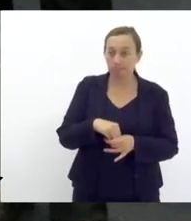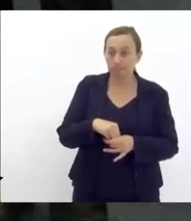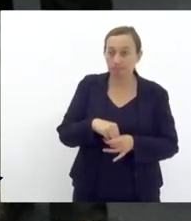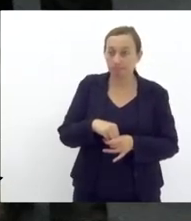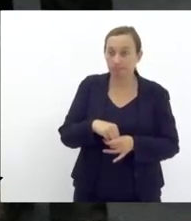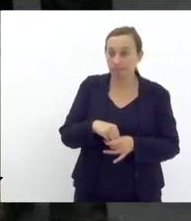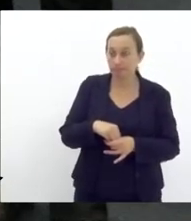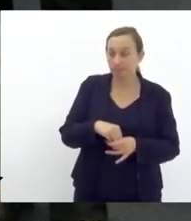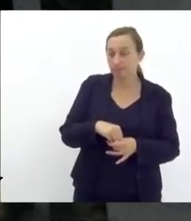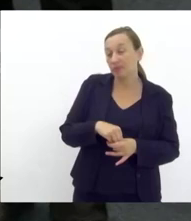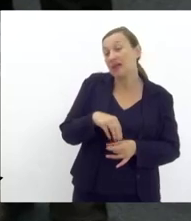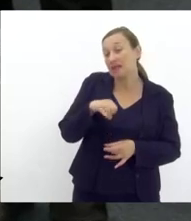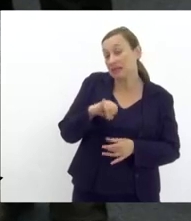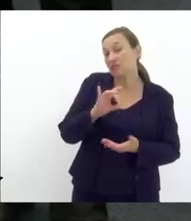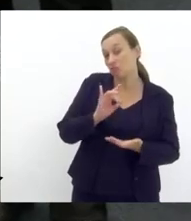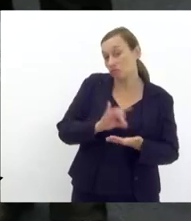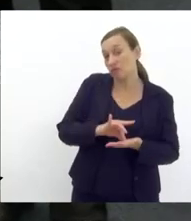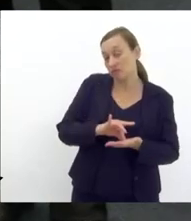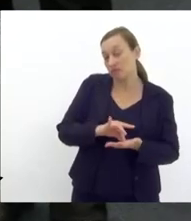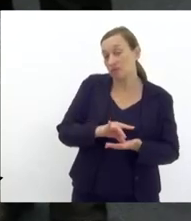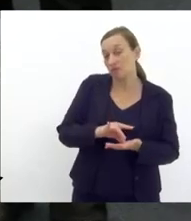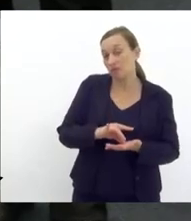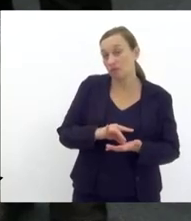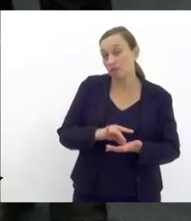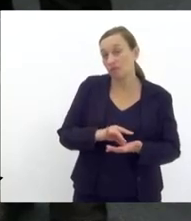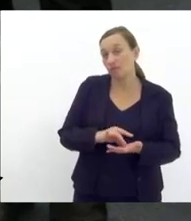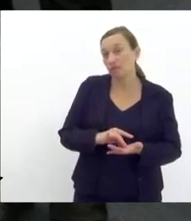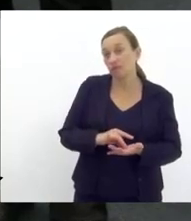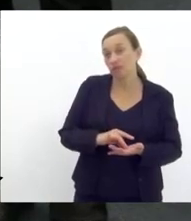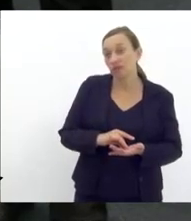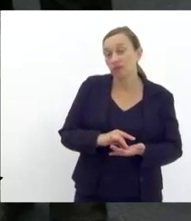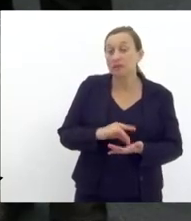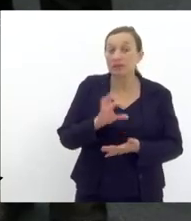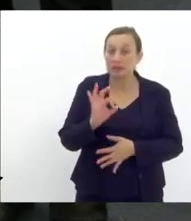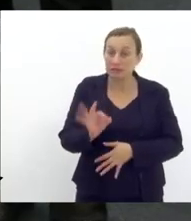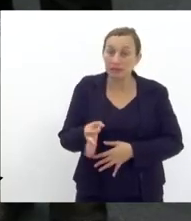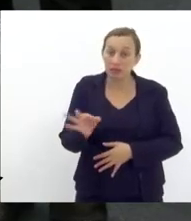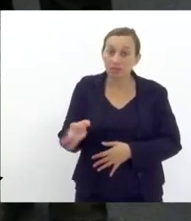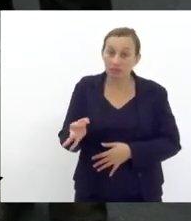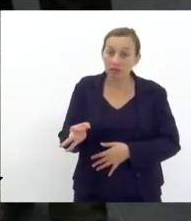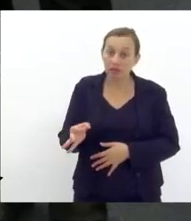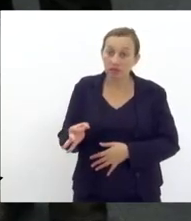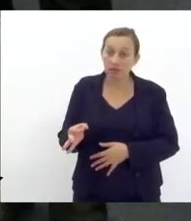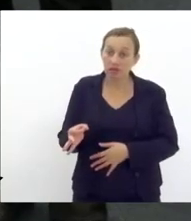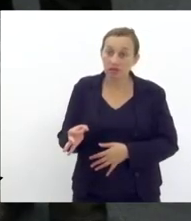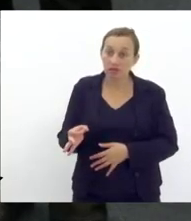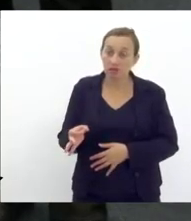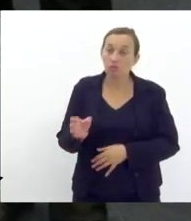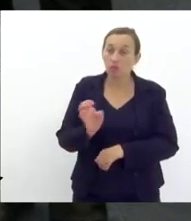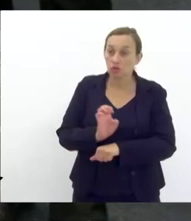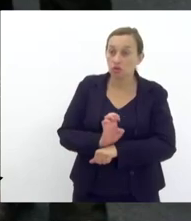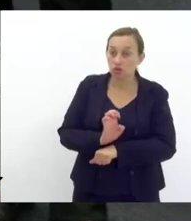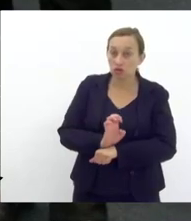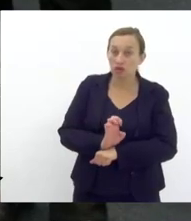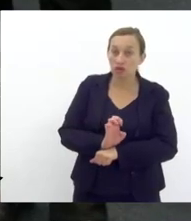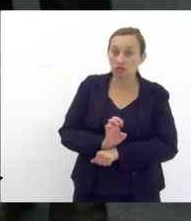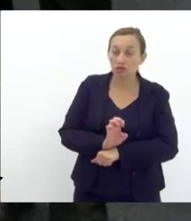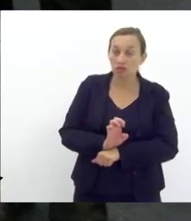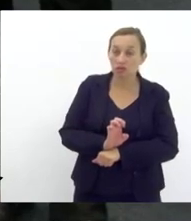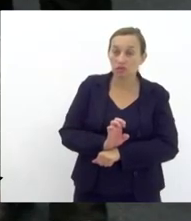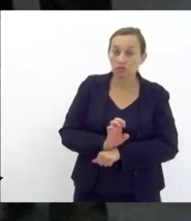E se for oficial quando incorporar automaticamente o Estado faz